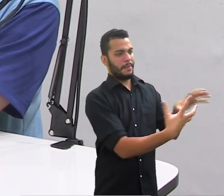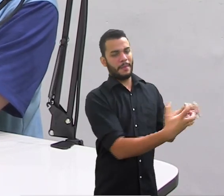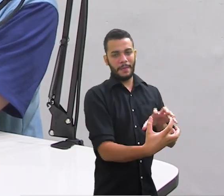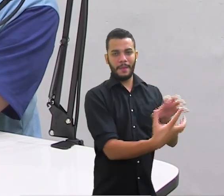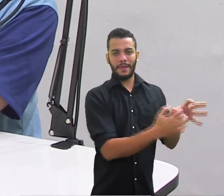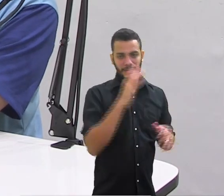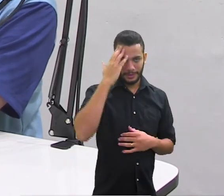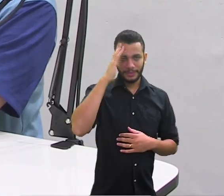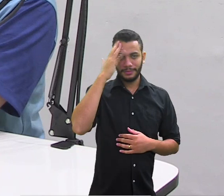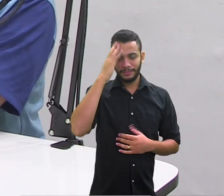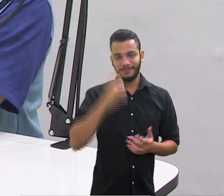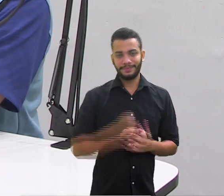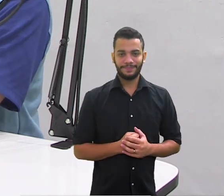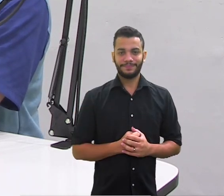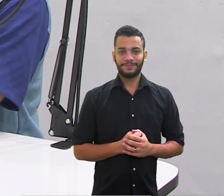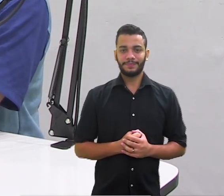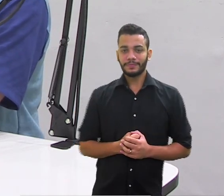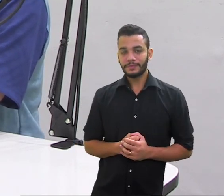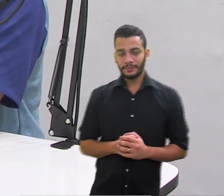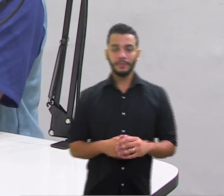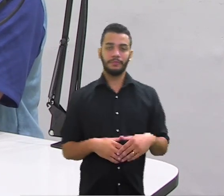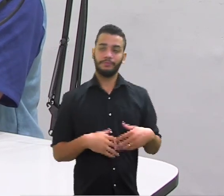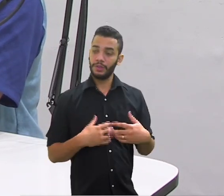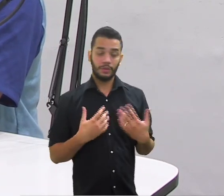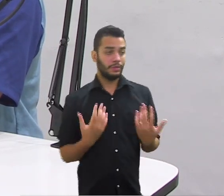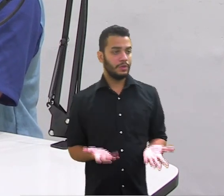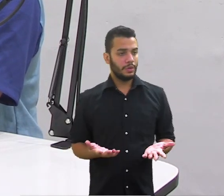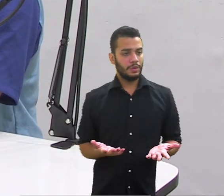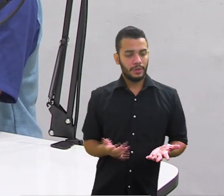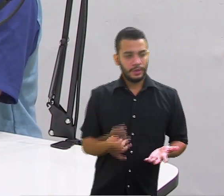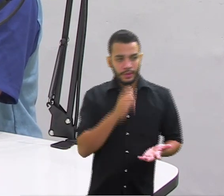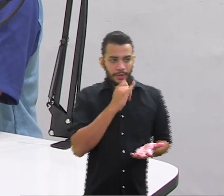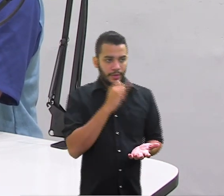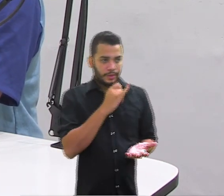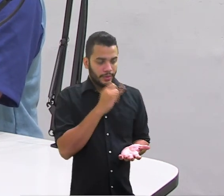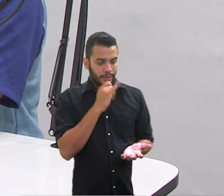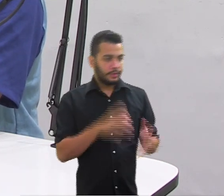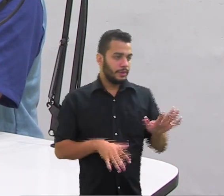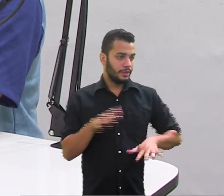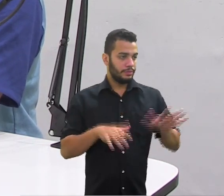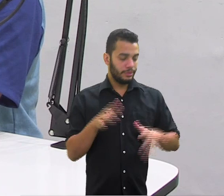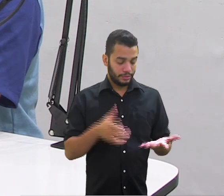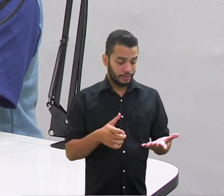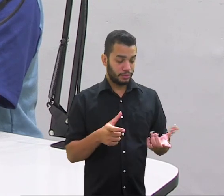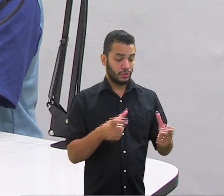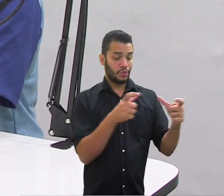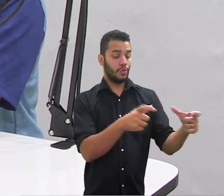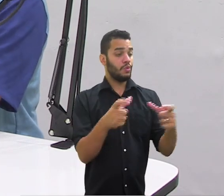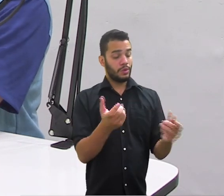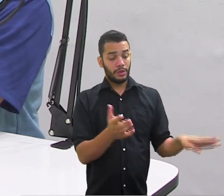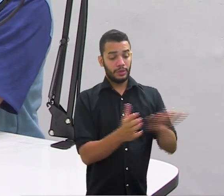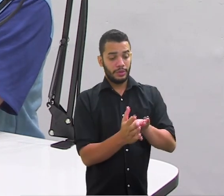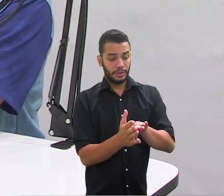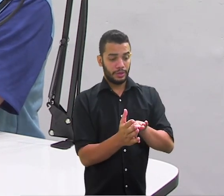traumatizado, né? Sim. Eu vou para um lugar, me tratam de um jeito agressivo, vou para outro, também me tratam assim.